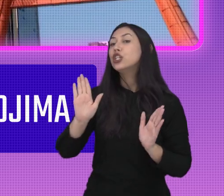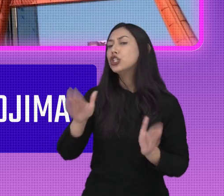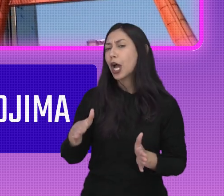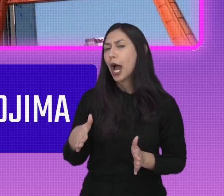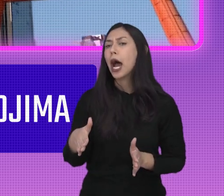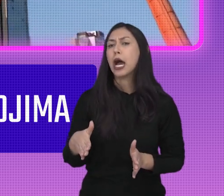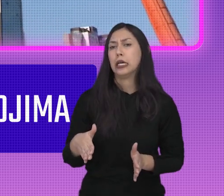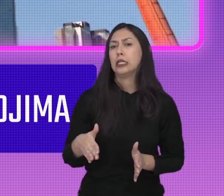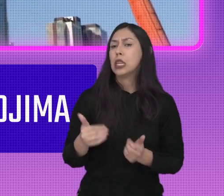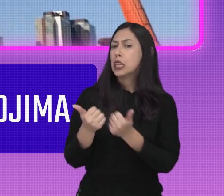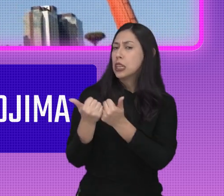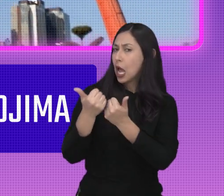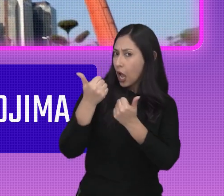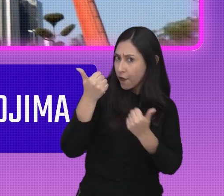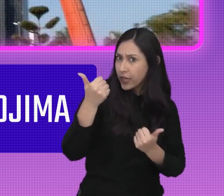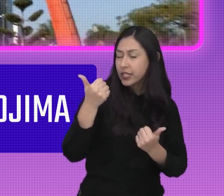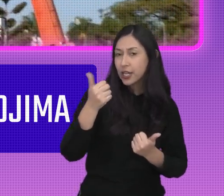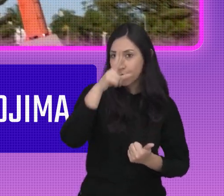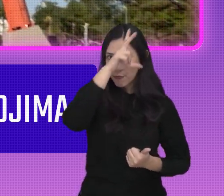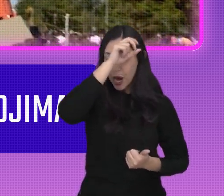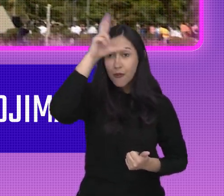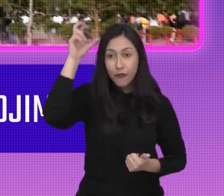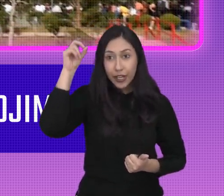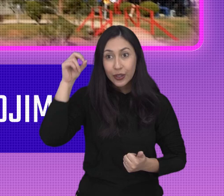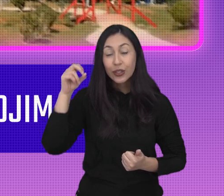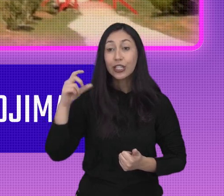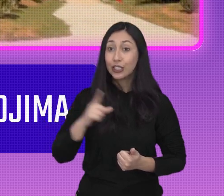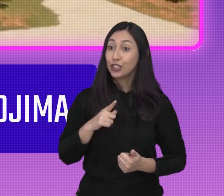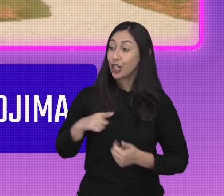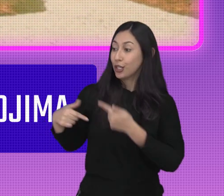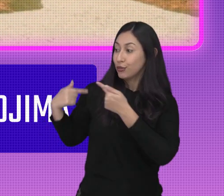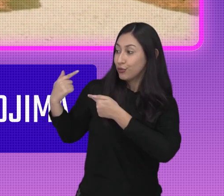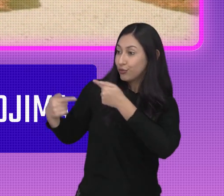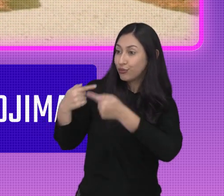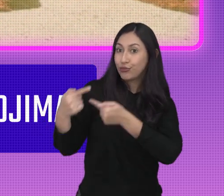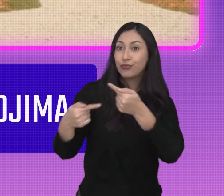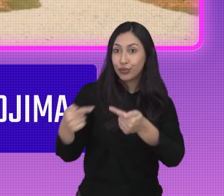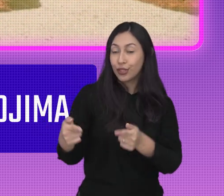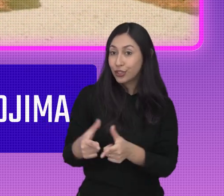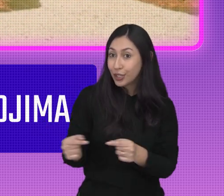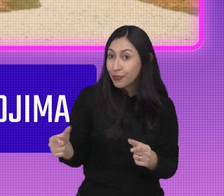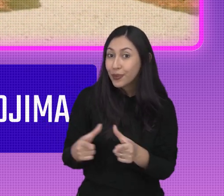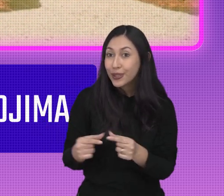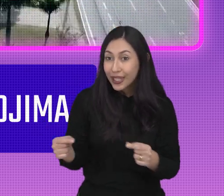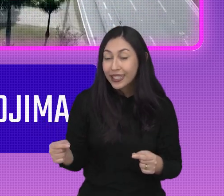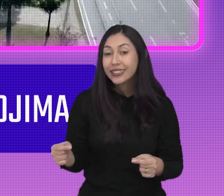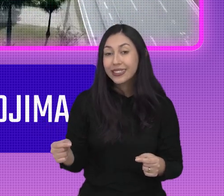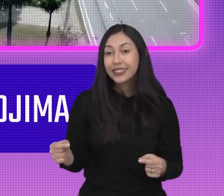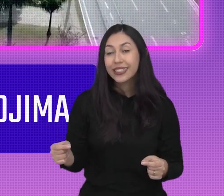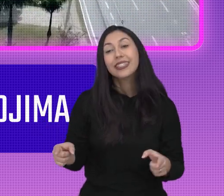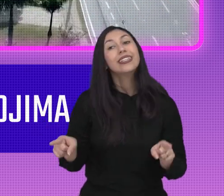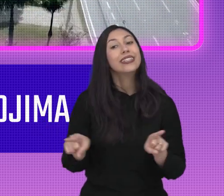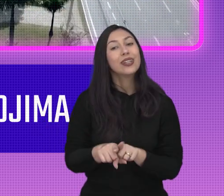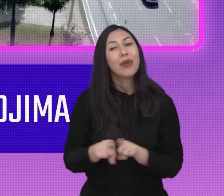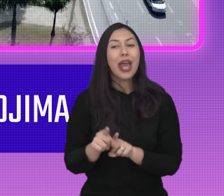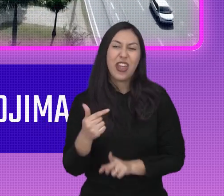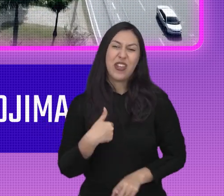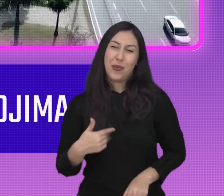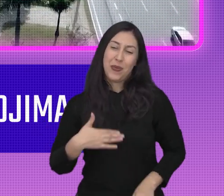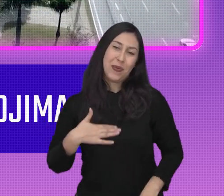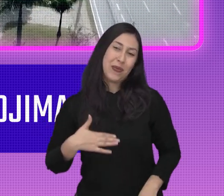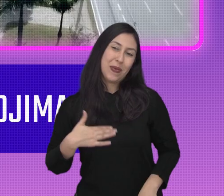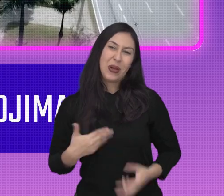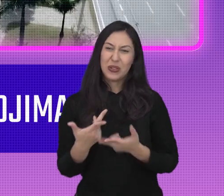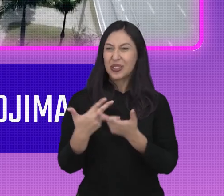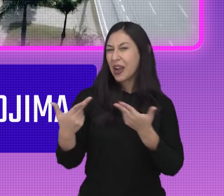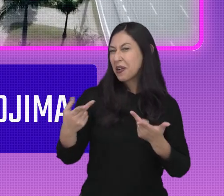da cidade e ele era descendente japonês, né? Então a gente tem aqui, inclusive eu que